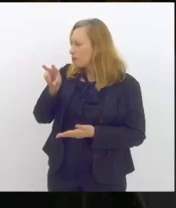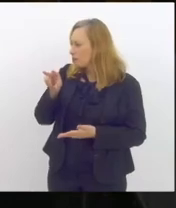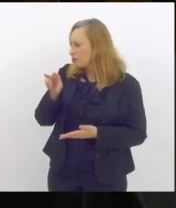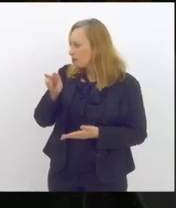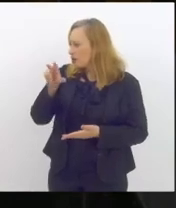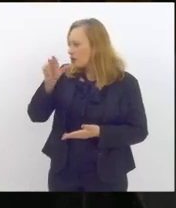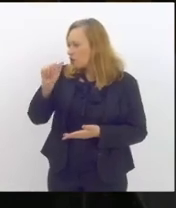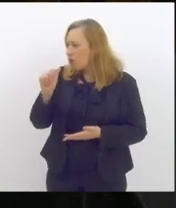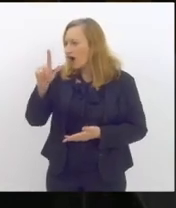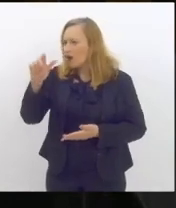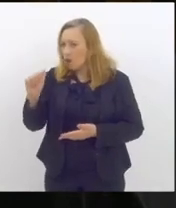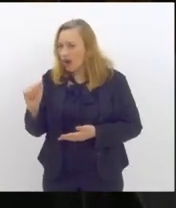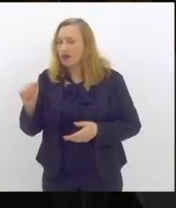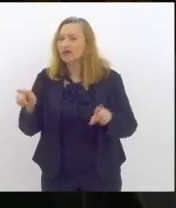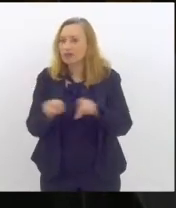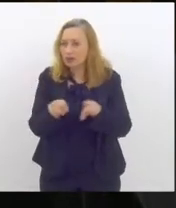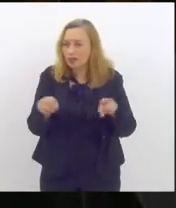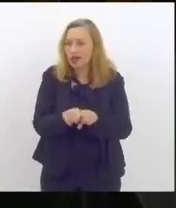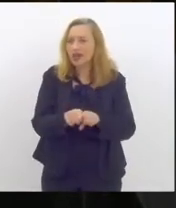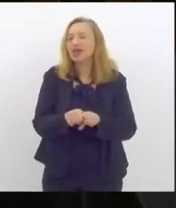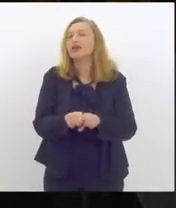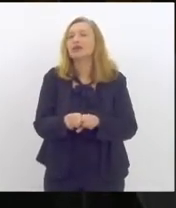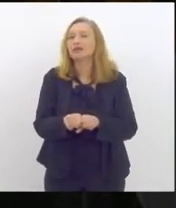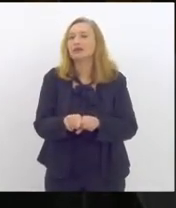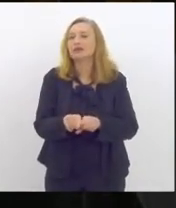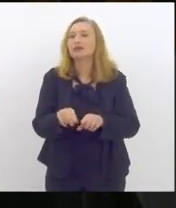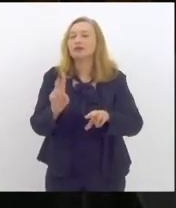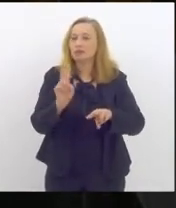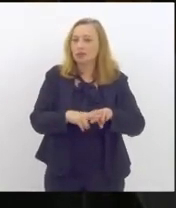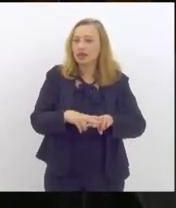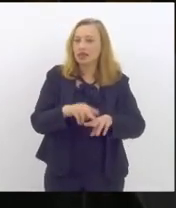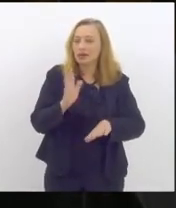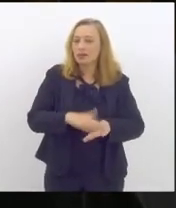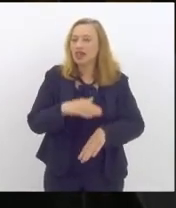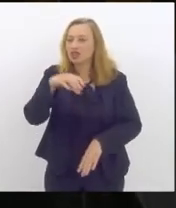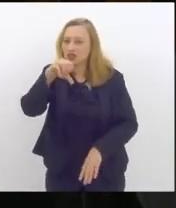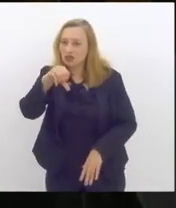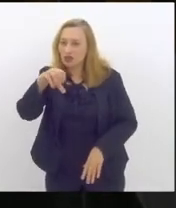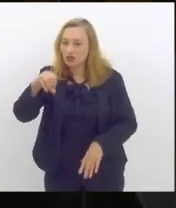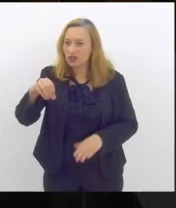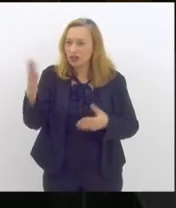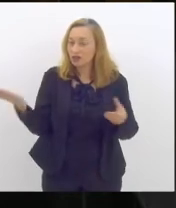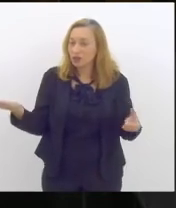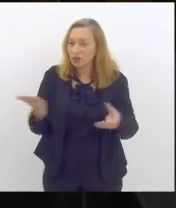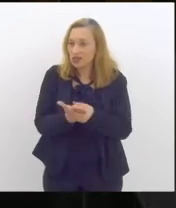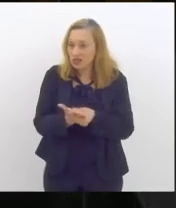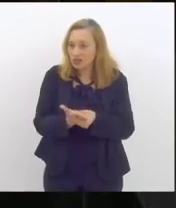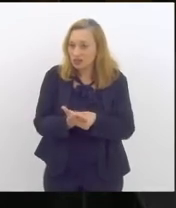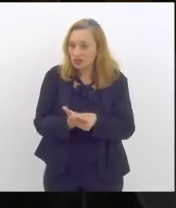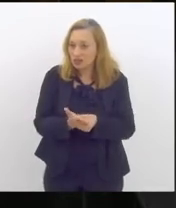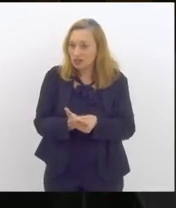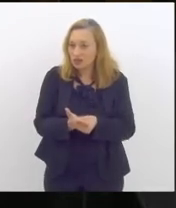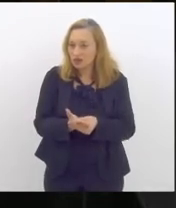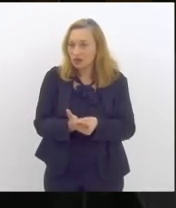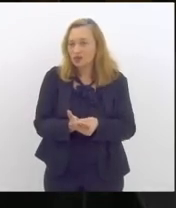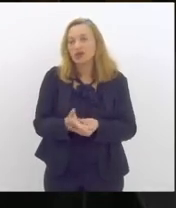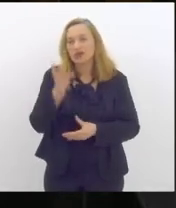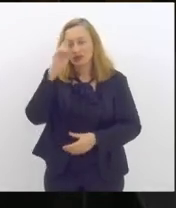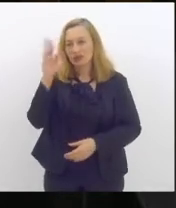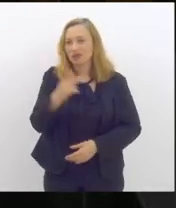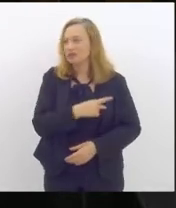afinal ele figura como réu imagem 90 processos o